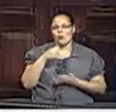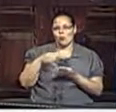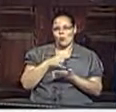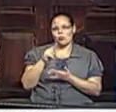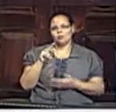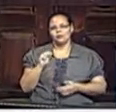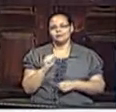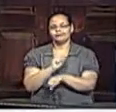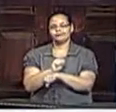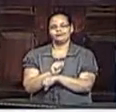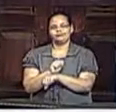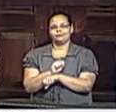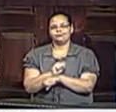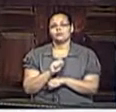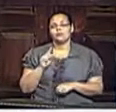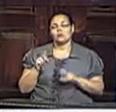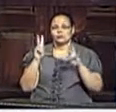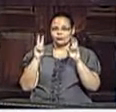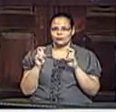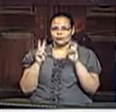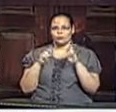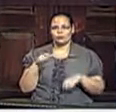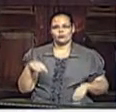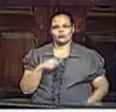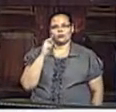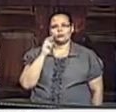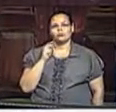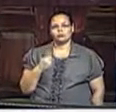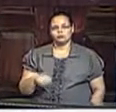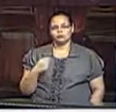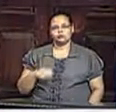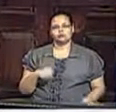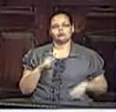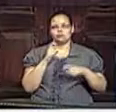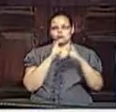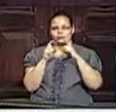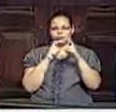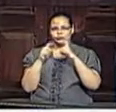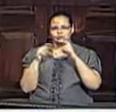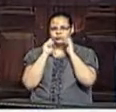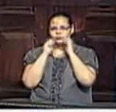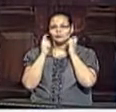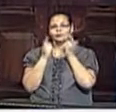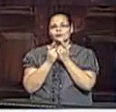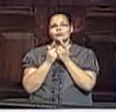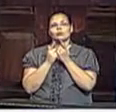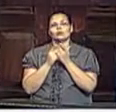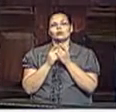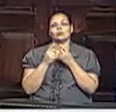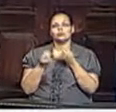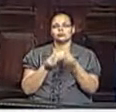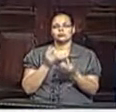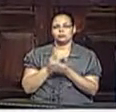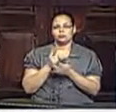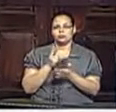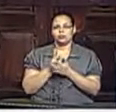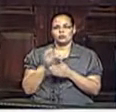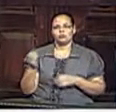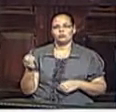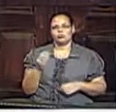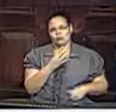está paralisada. Esse é um tema que nós vamos ter que trazer à discussão aqui na Assembleia Legislativa, uma vez que as